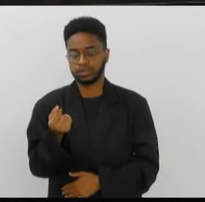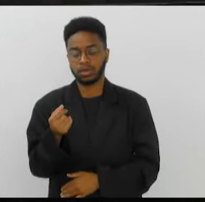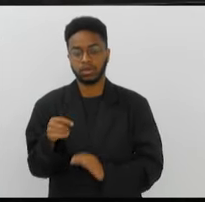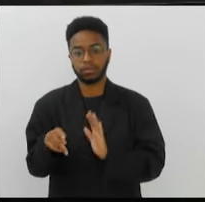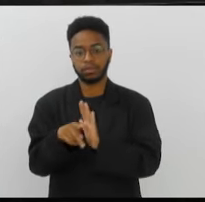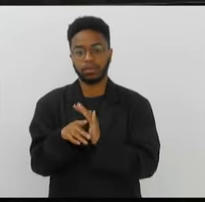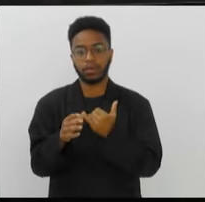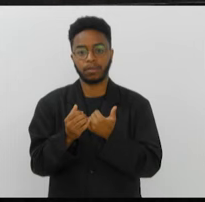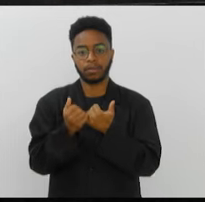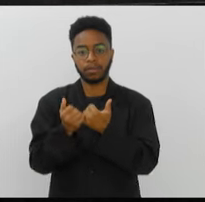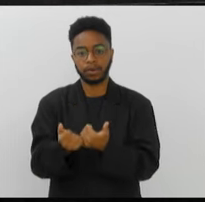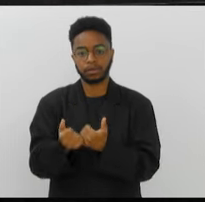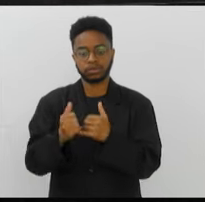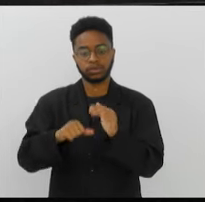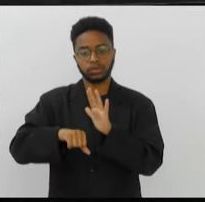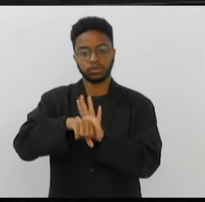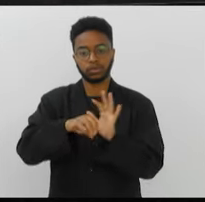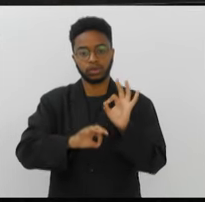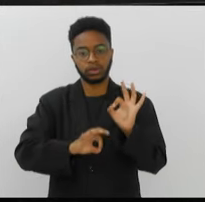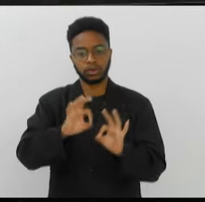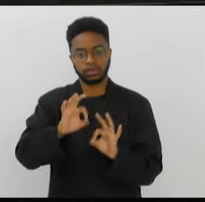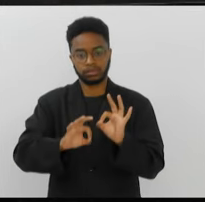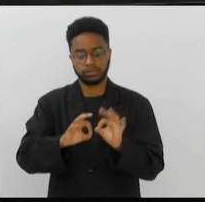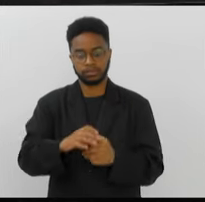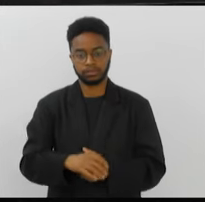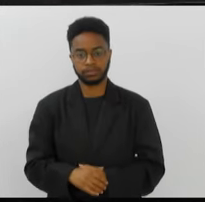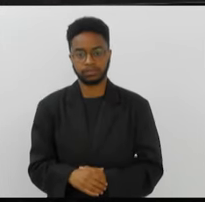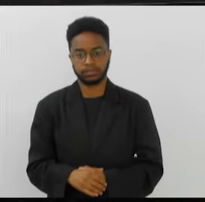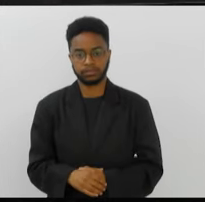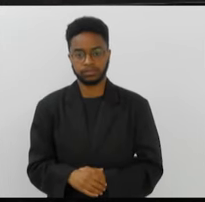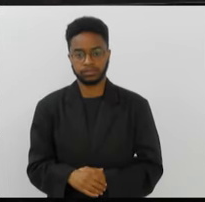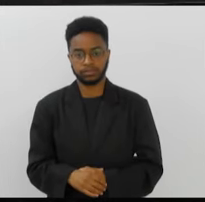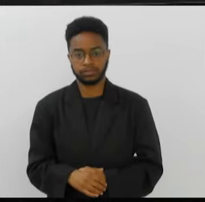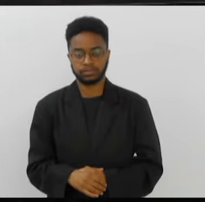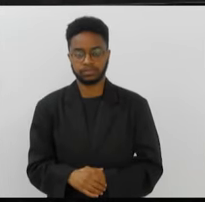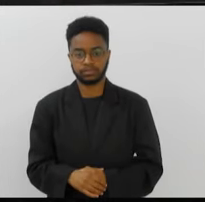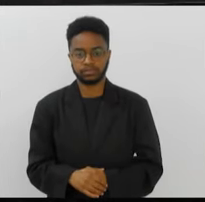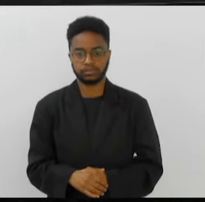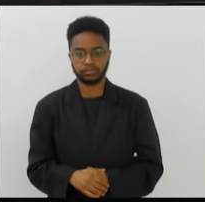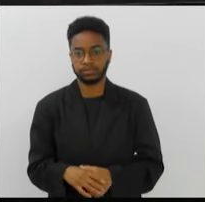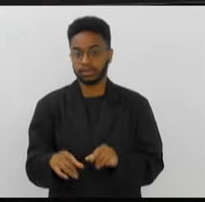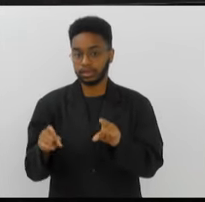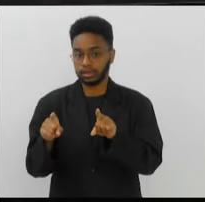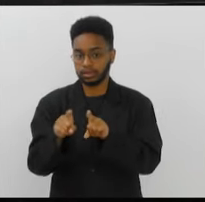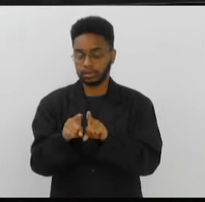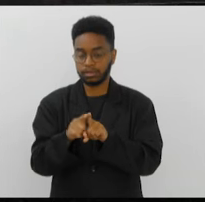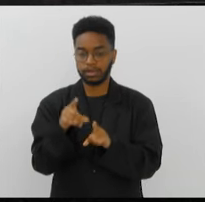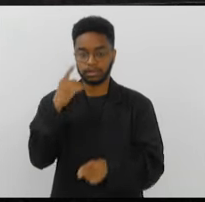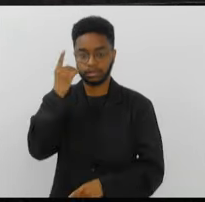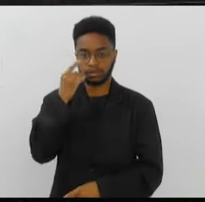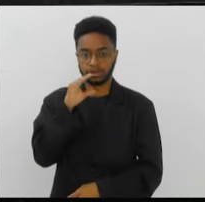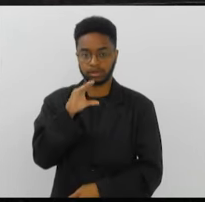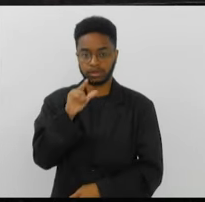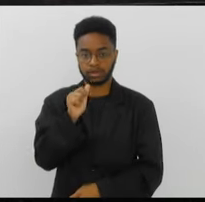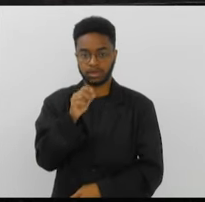patrimônio do crime organizado. E, além do mais, deputado